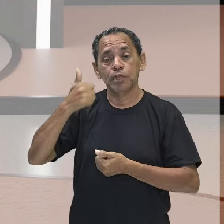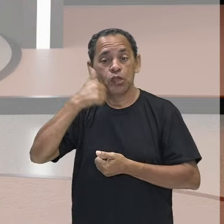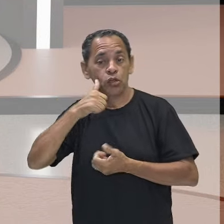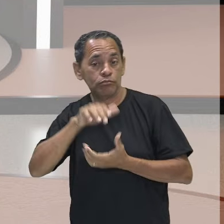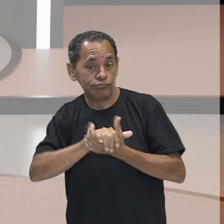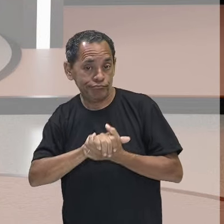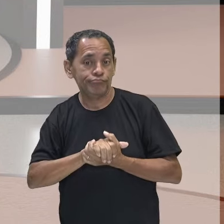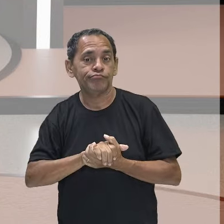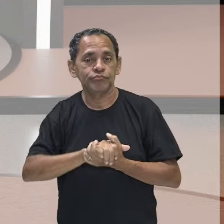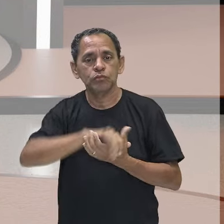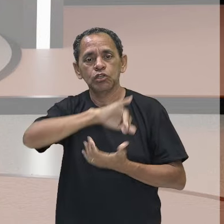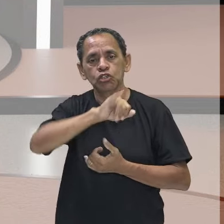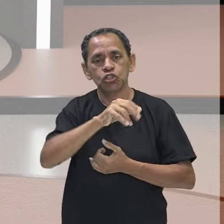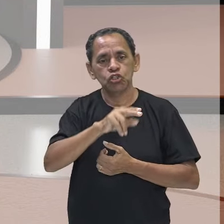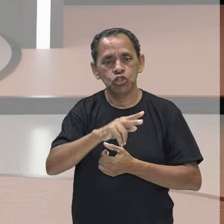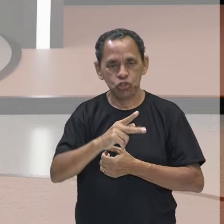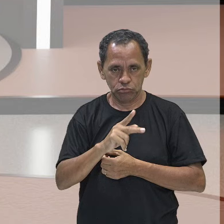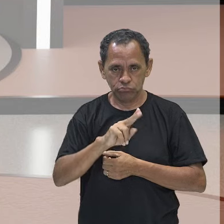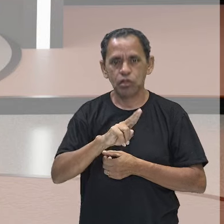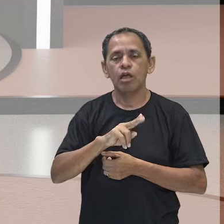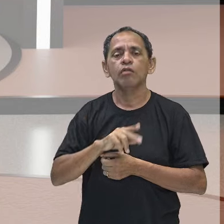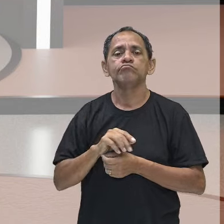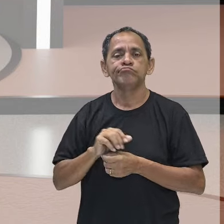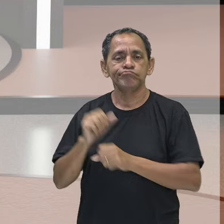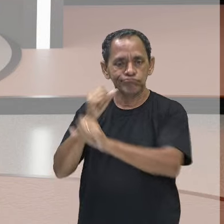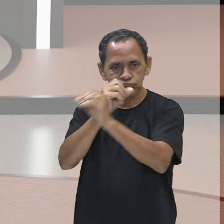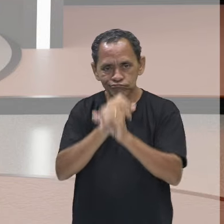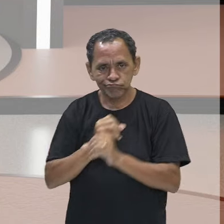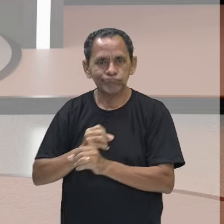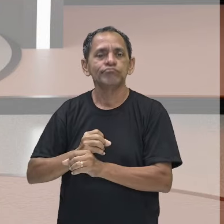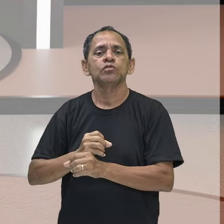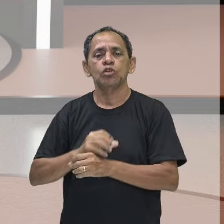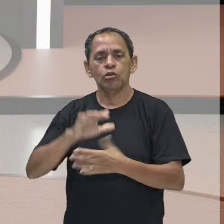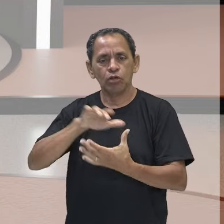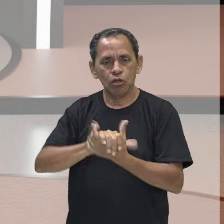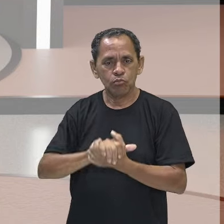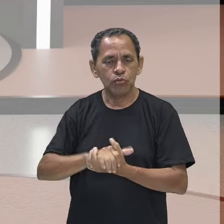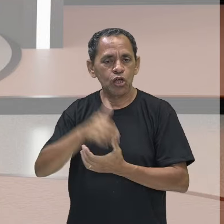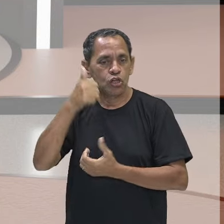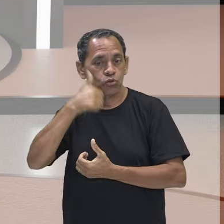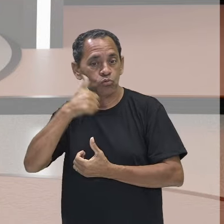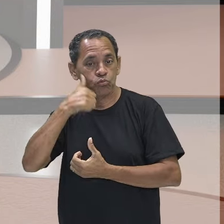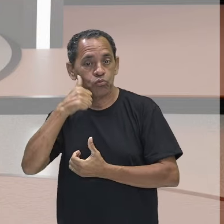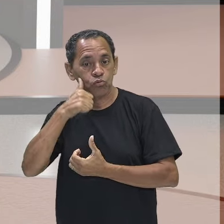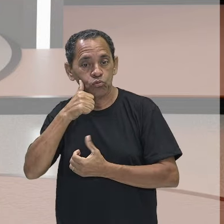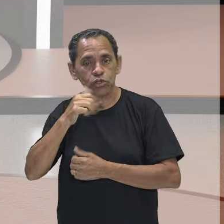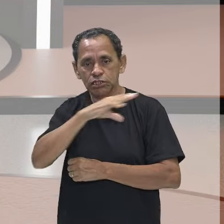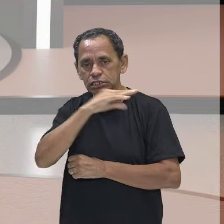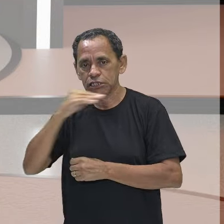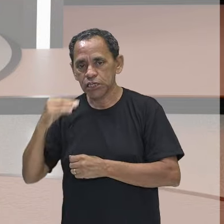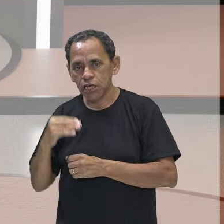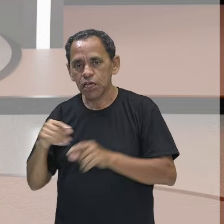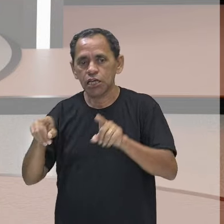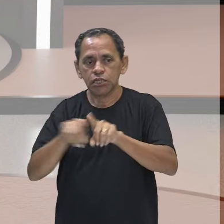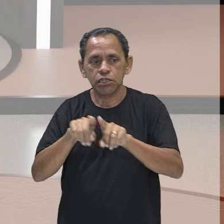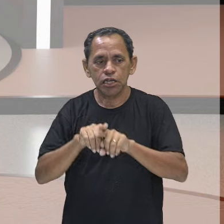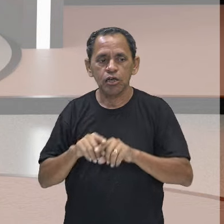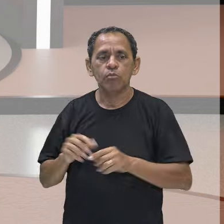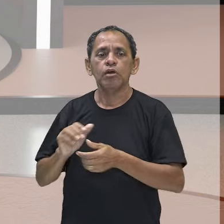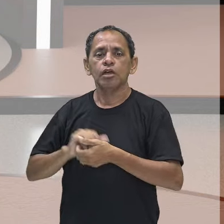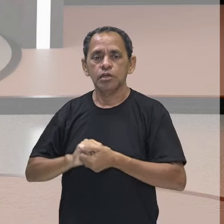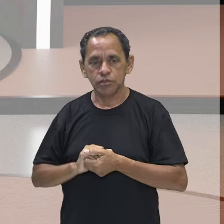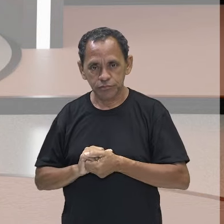dos deuses, galera, protetora do casamento, das mulheres casadas, das crianças e dos lares, e é representada,